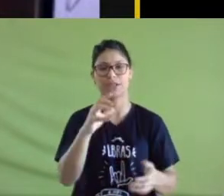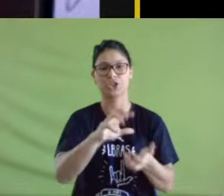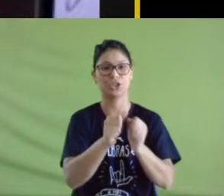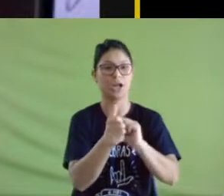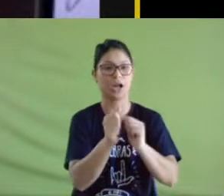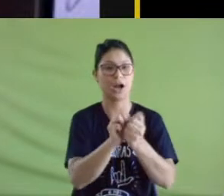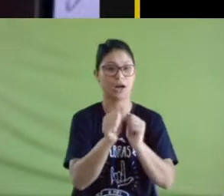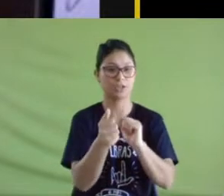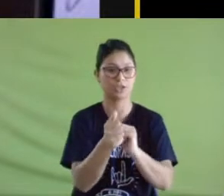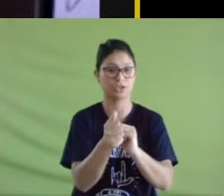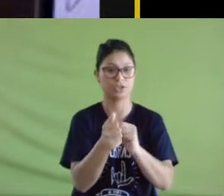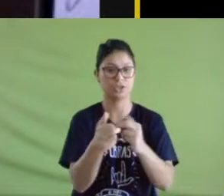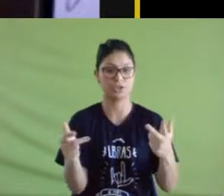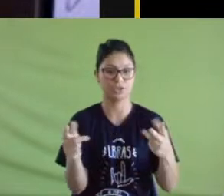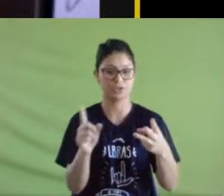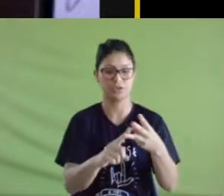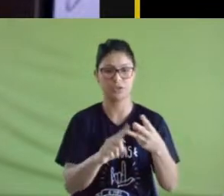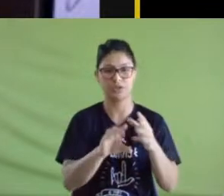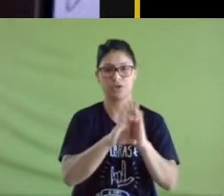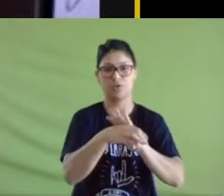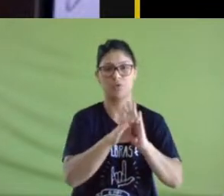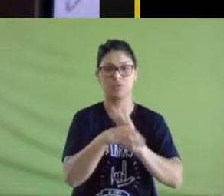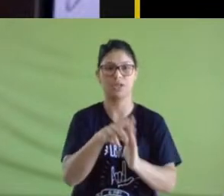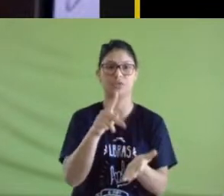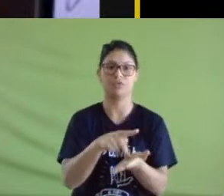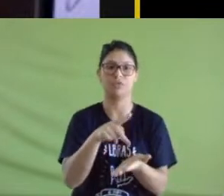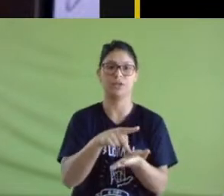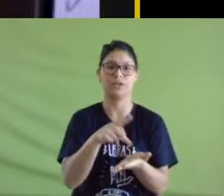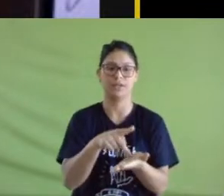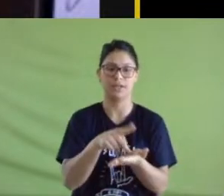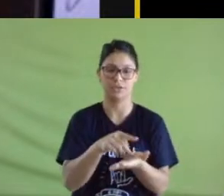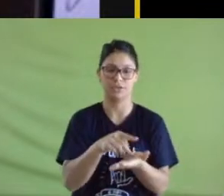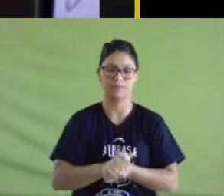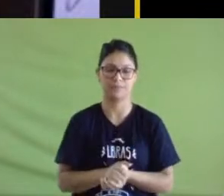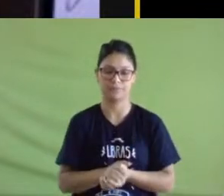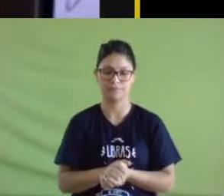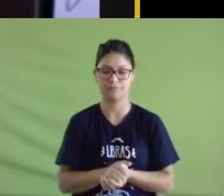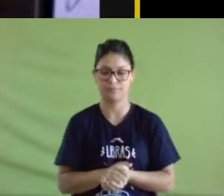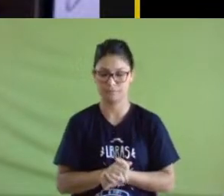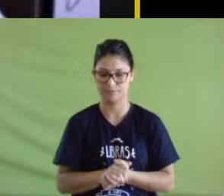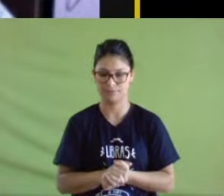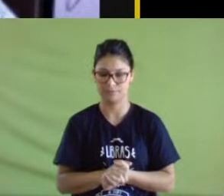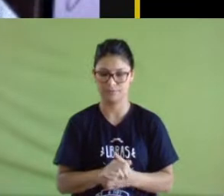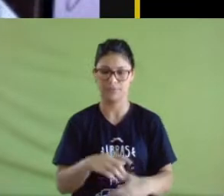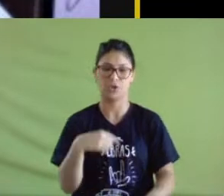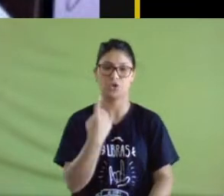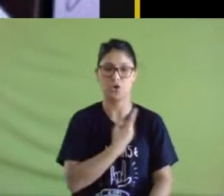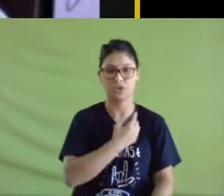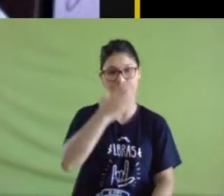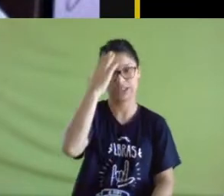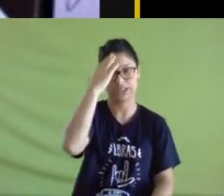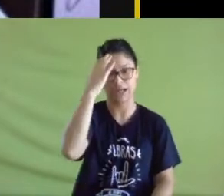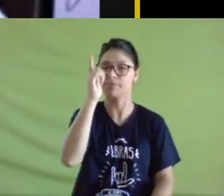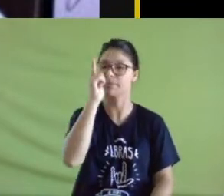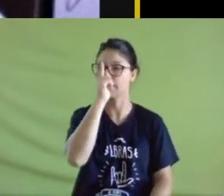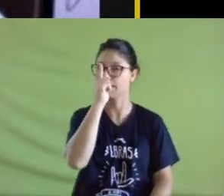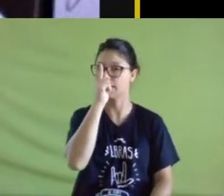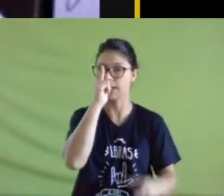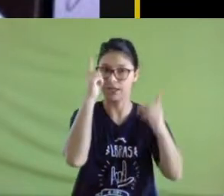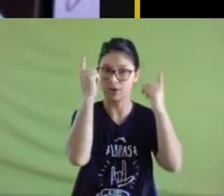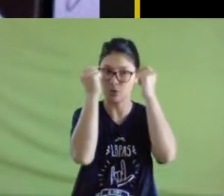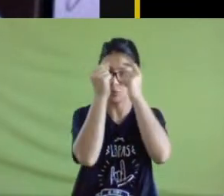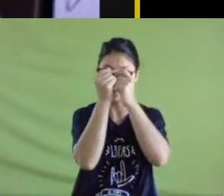e como um conceito de verdade. Quer dizer, a gente sabe que os gregos, em geral,